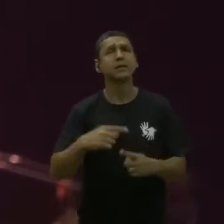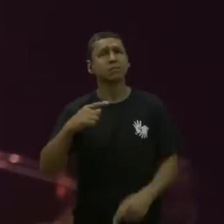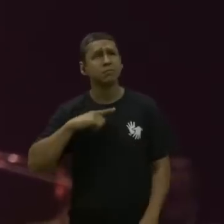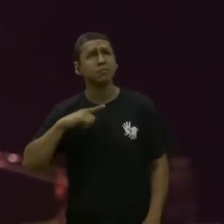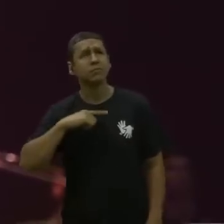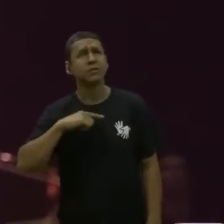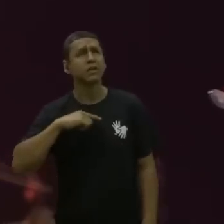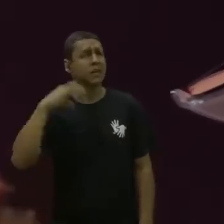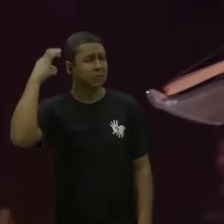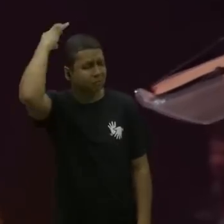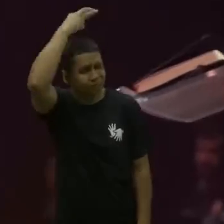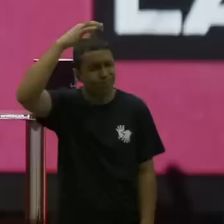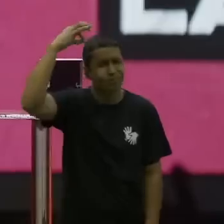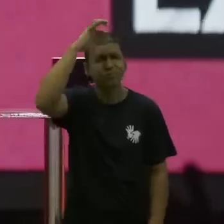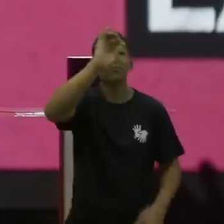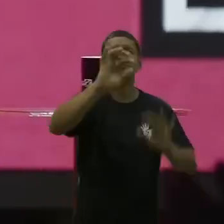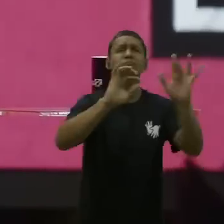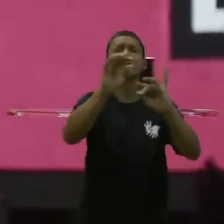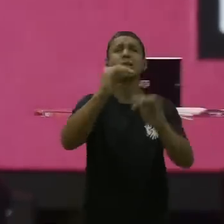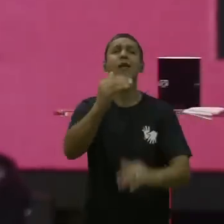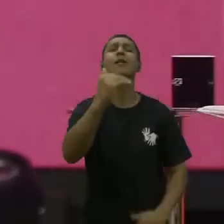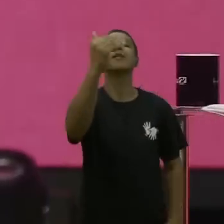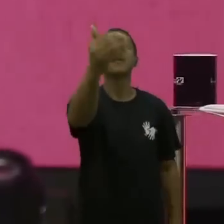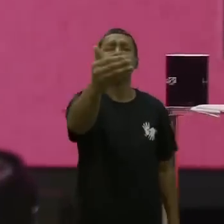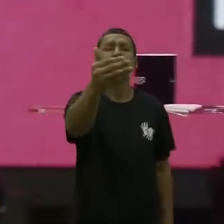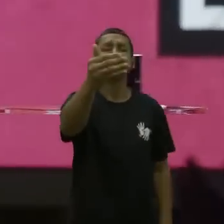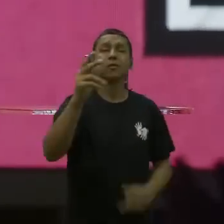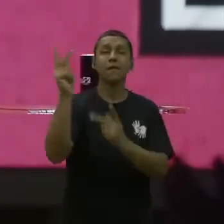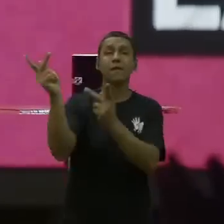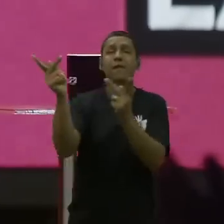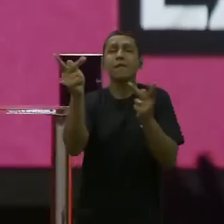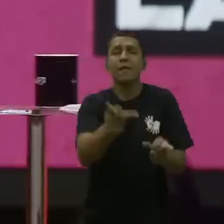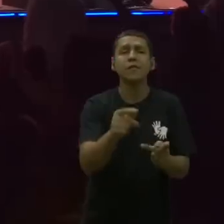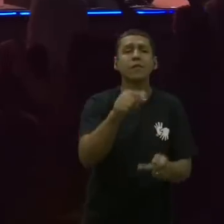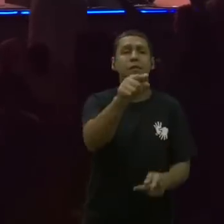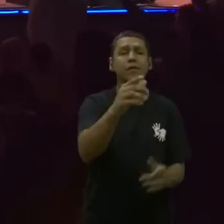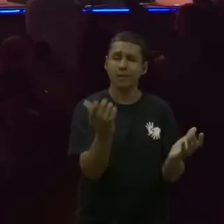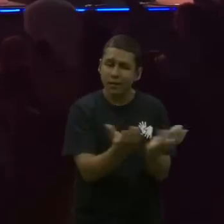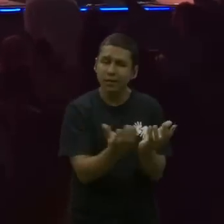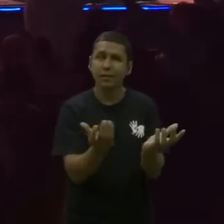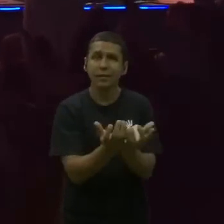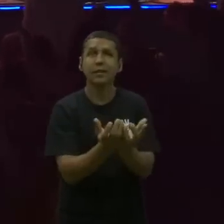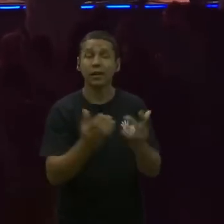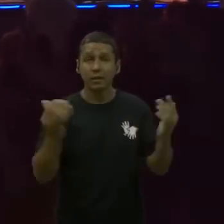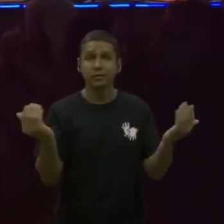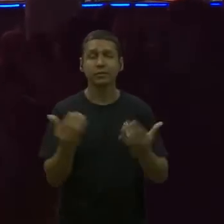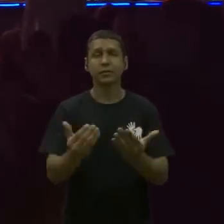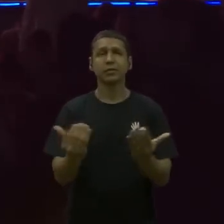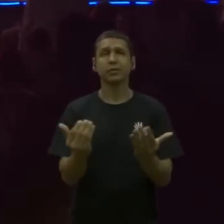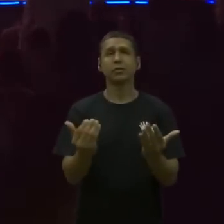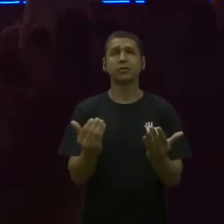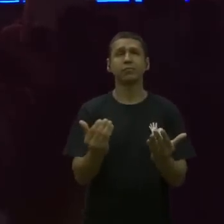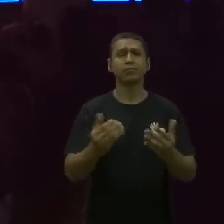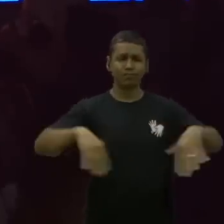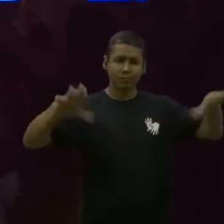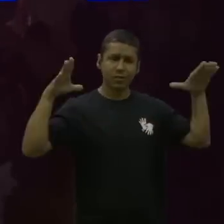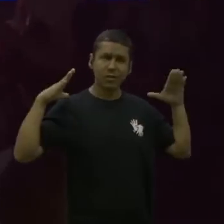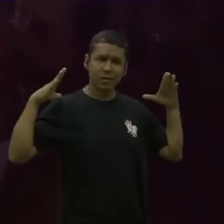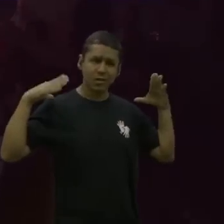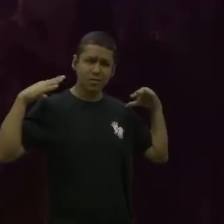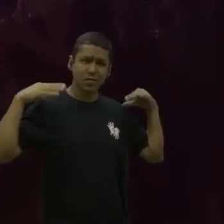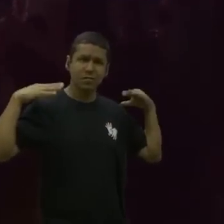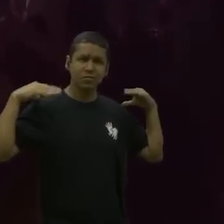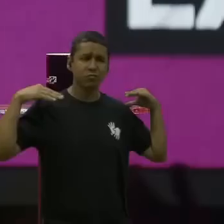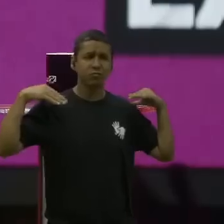aí atrás. Aí atrás, Deus vai visitar crentes aí atrás agora. O anjo do